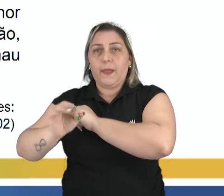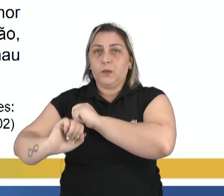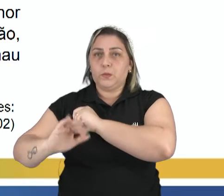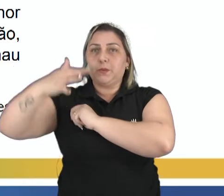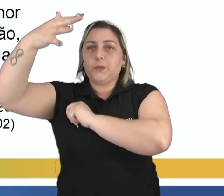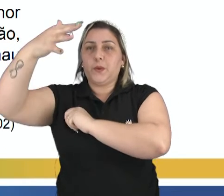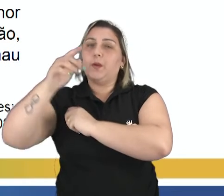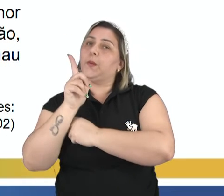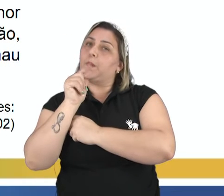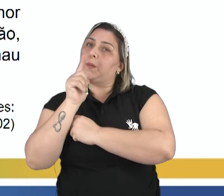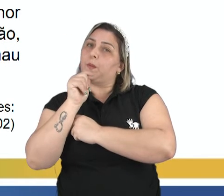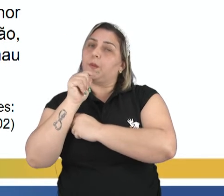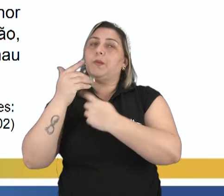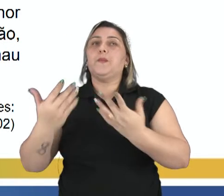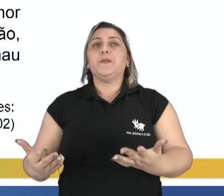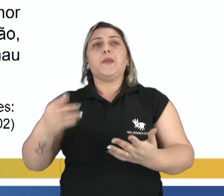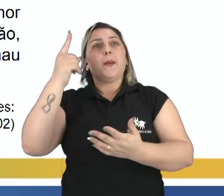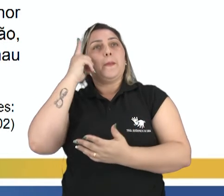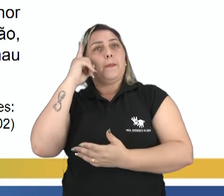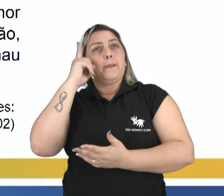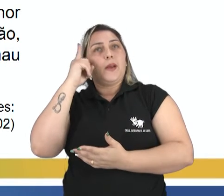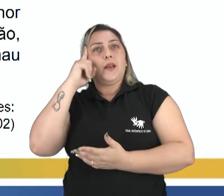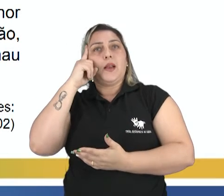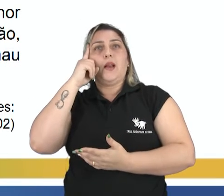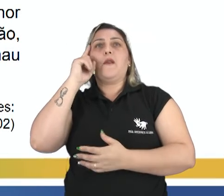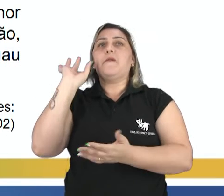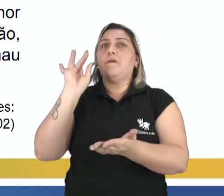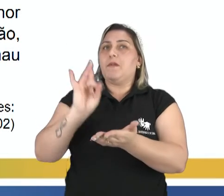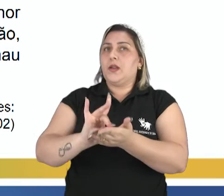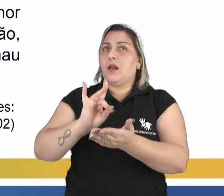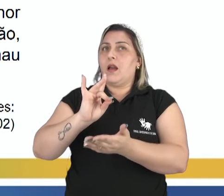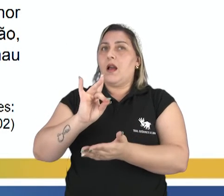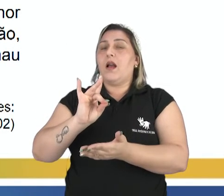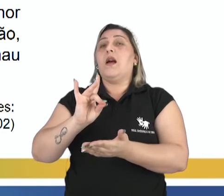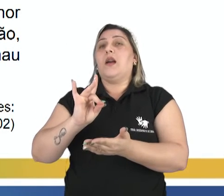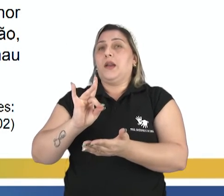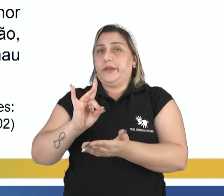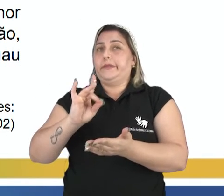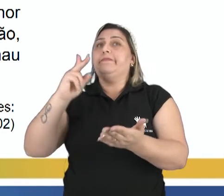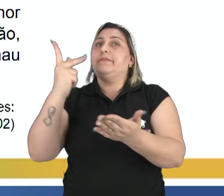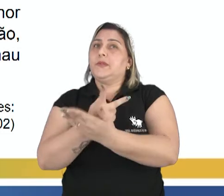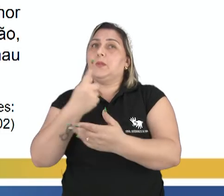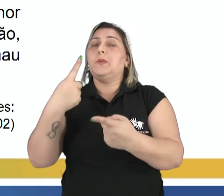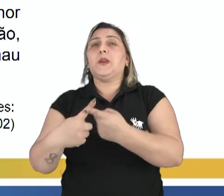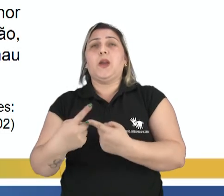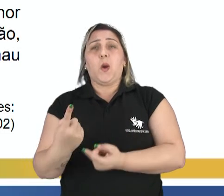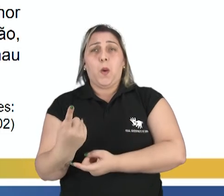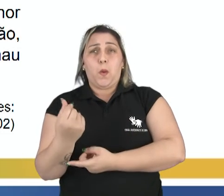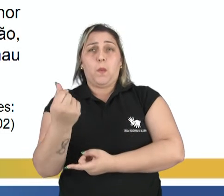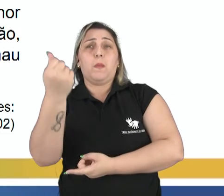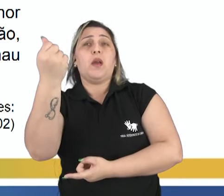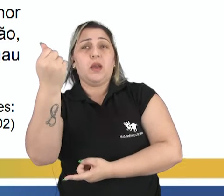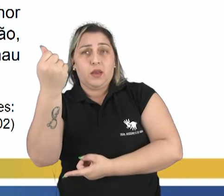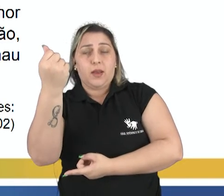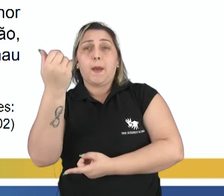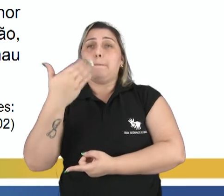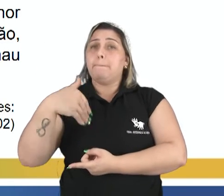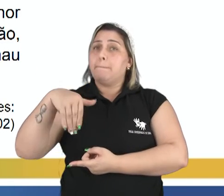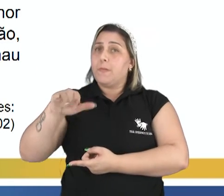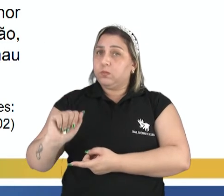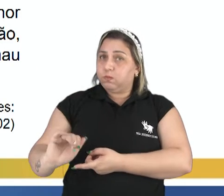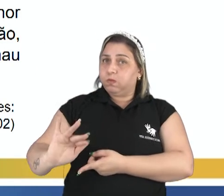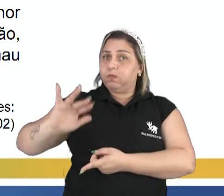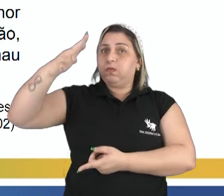água. Pensamos que isso seria um verdadeiro absurdo, pois o preço da água brasileira é um dos mais altos